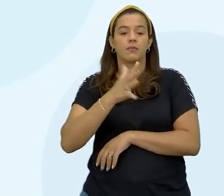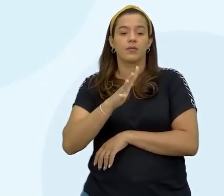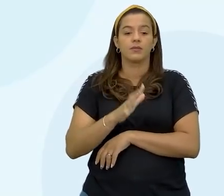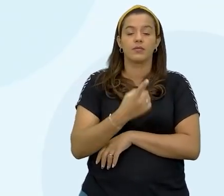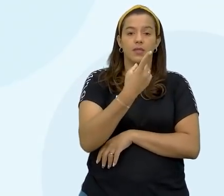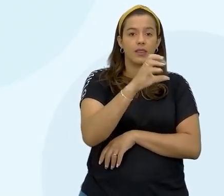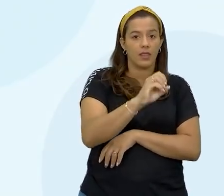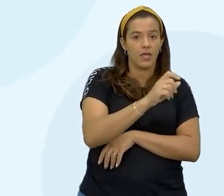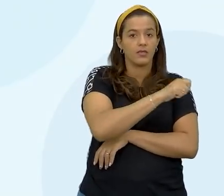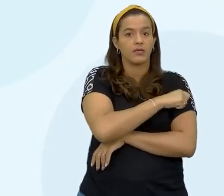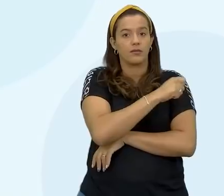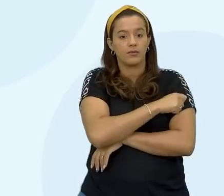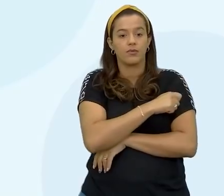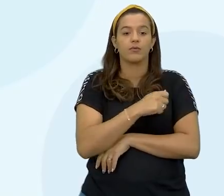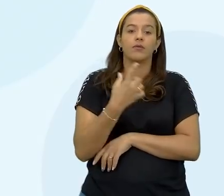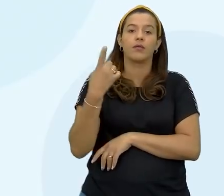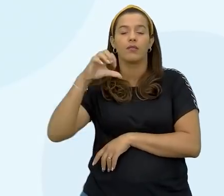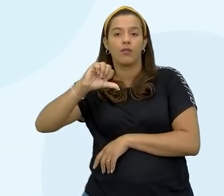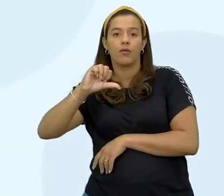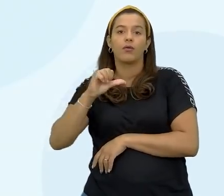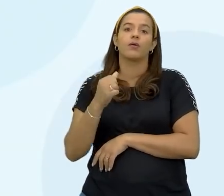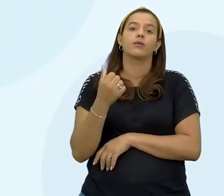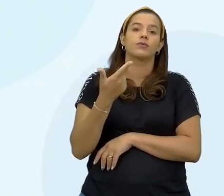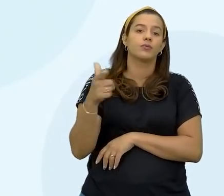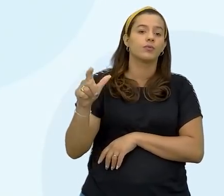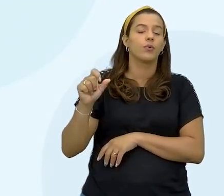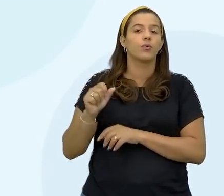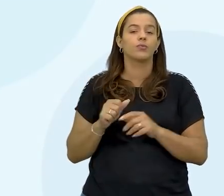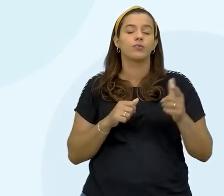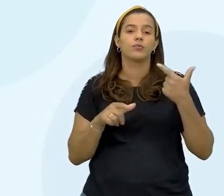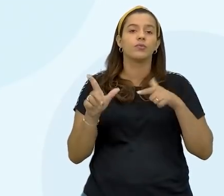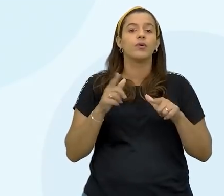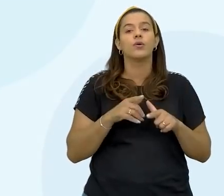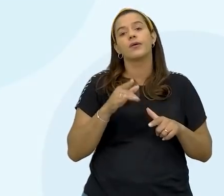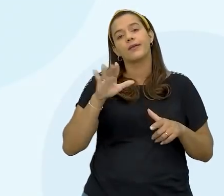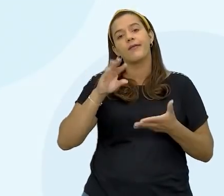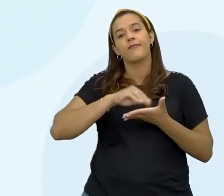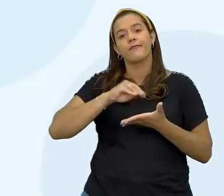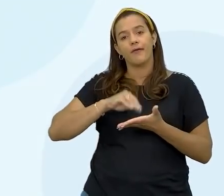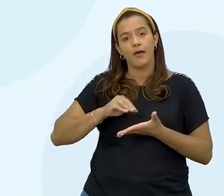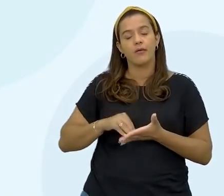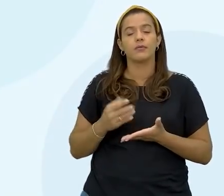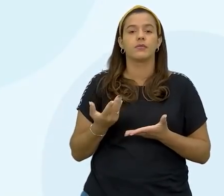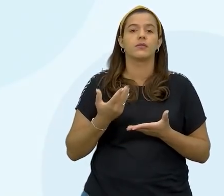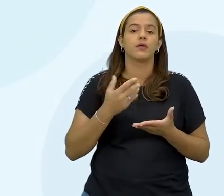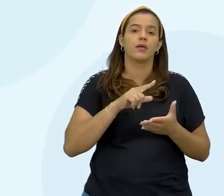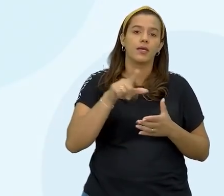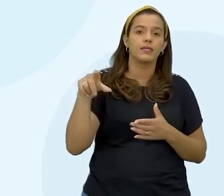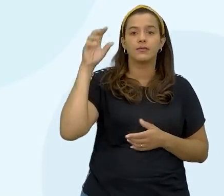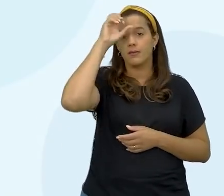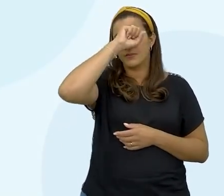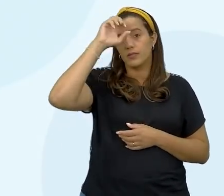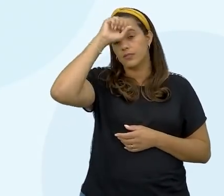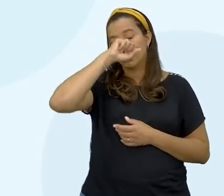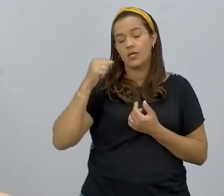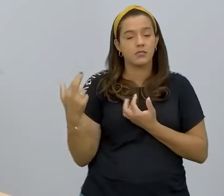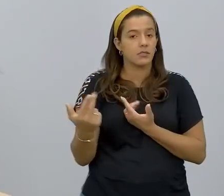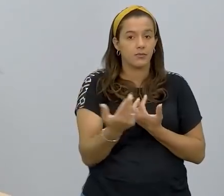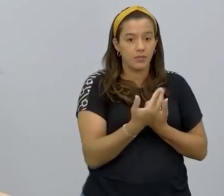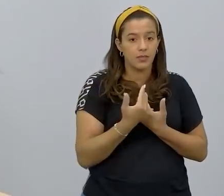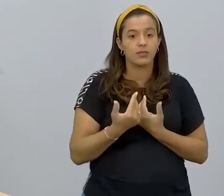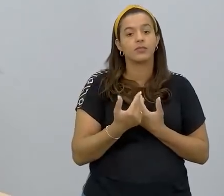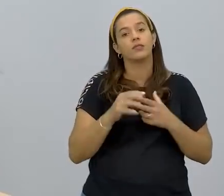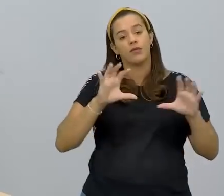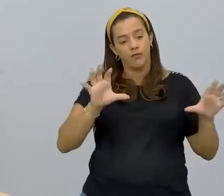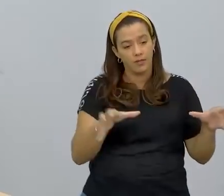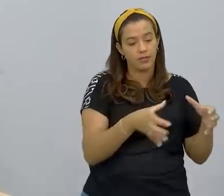10 estudantes no nono A e 10 estudantes no nono B com defasagens aí, com necessidades de aprendizagem semelhantes. Aí faz